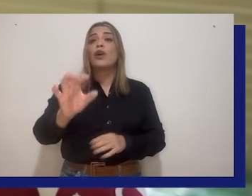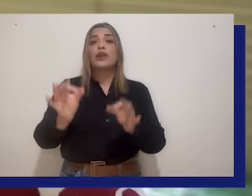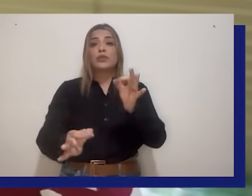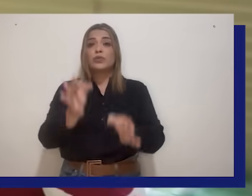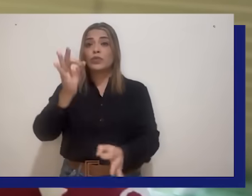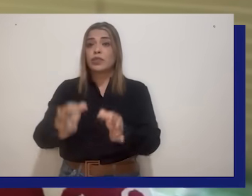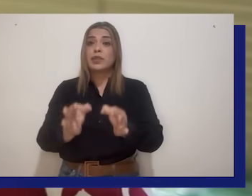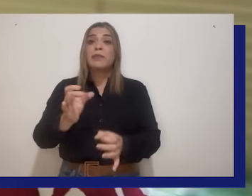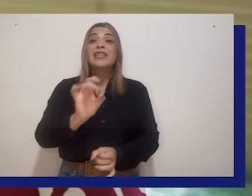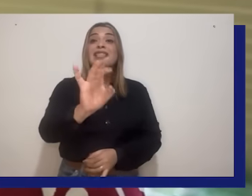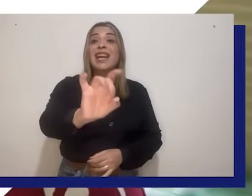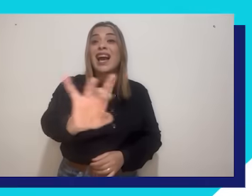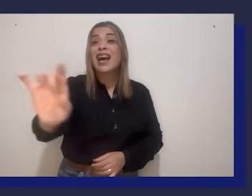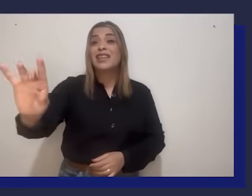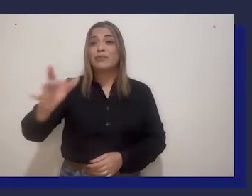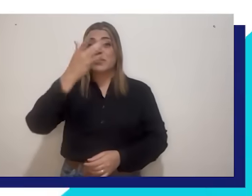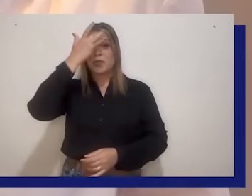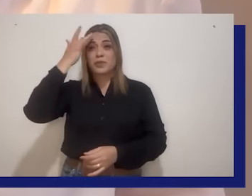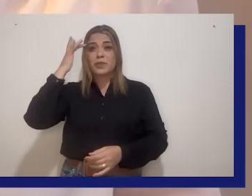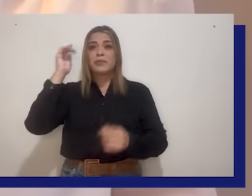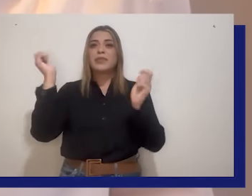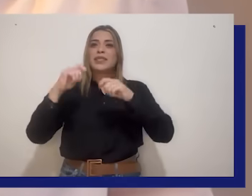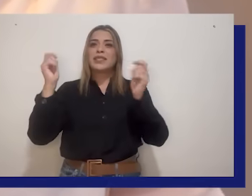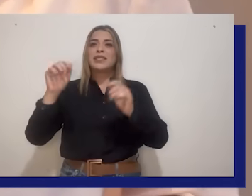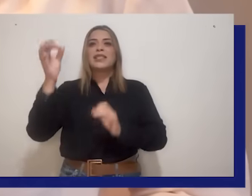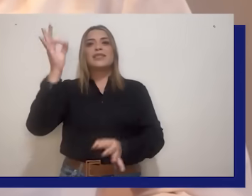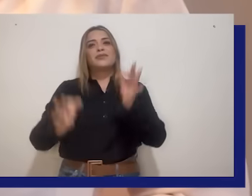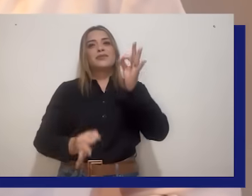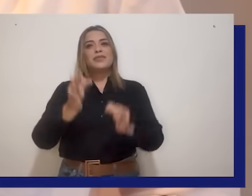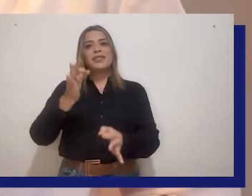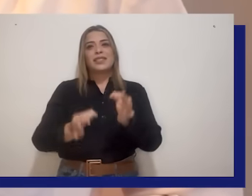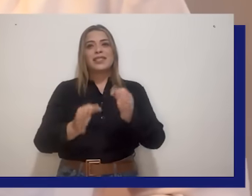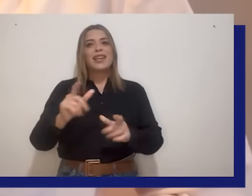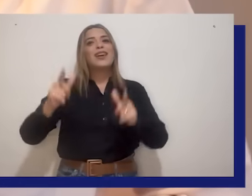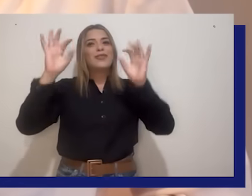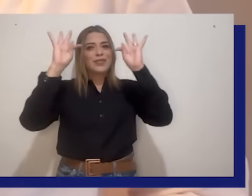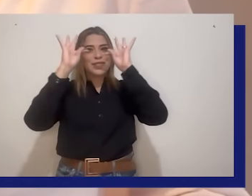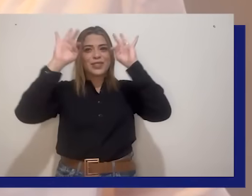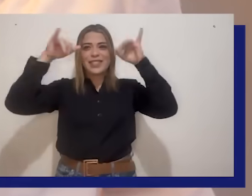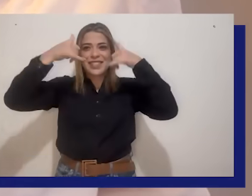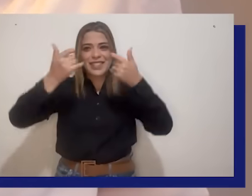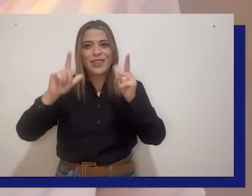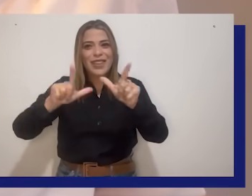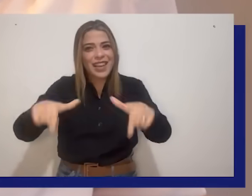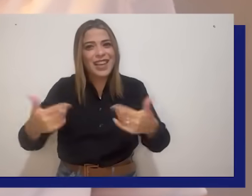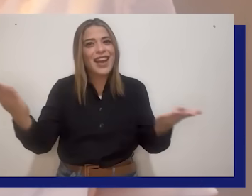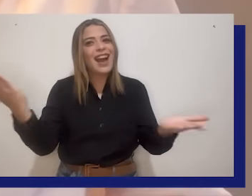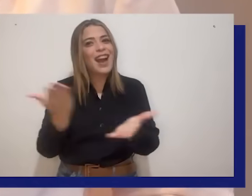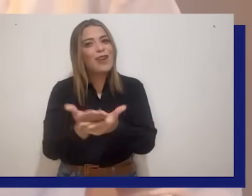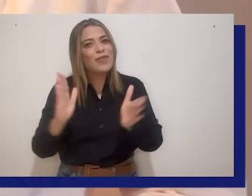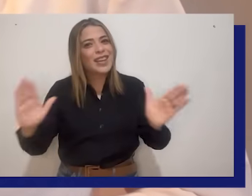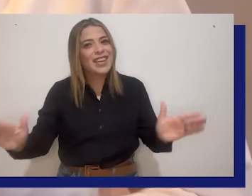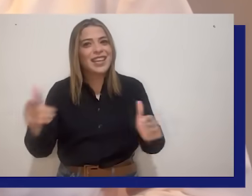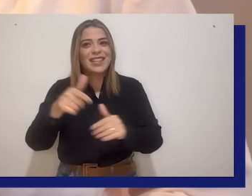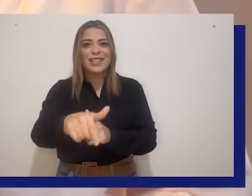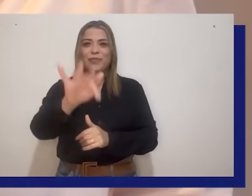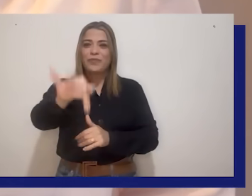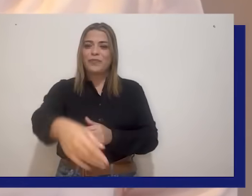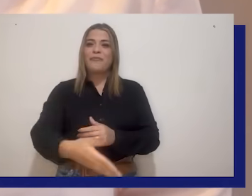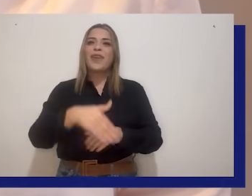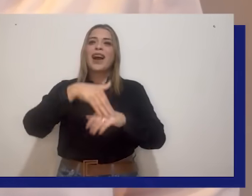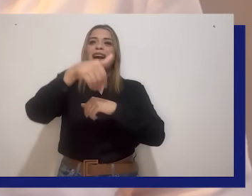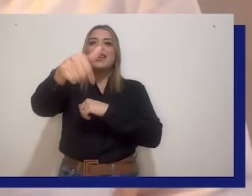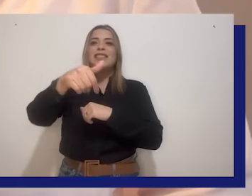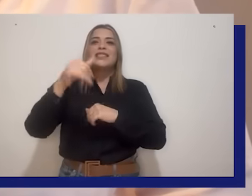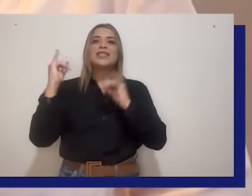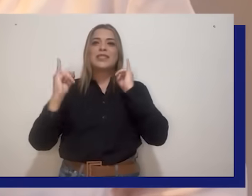pessoas que necessitam dessa justiça. O TJRJ em Ação termina por aqui. Para mais informações, acesse